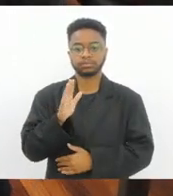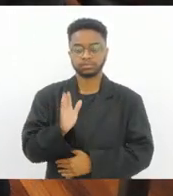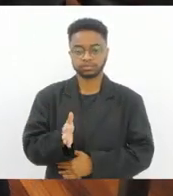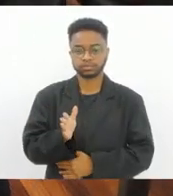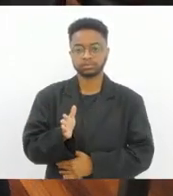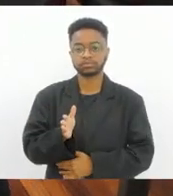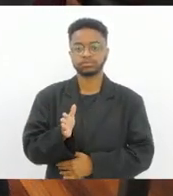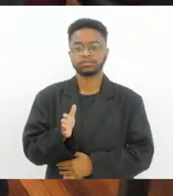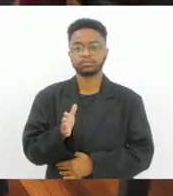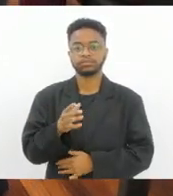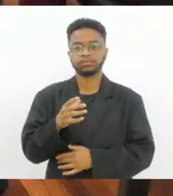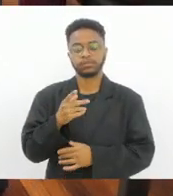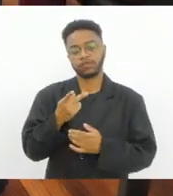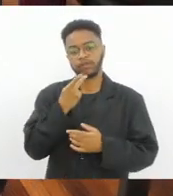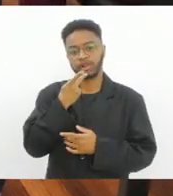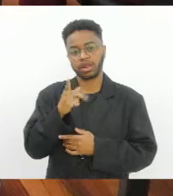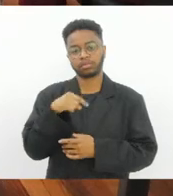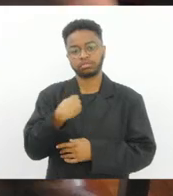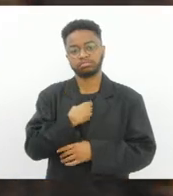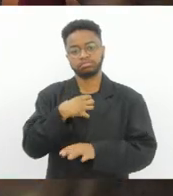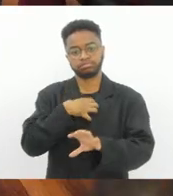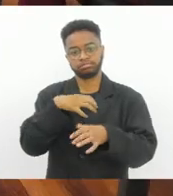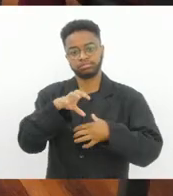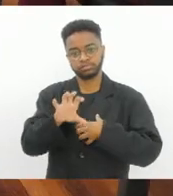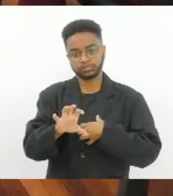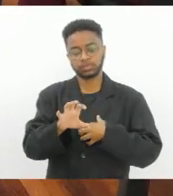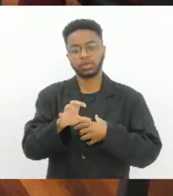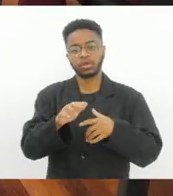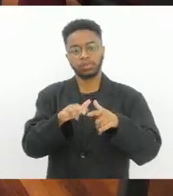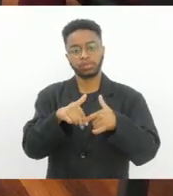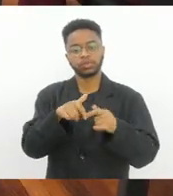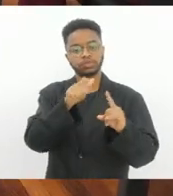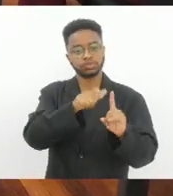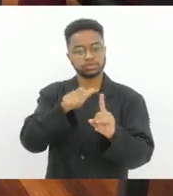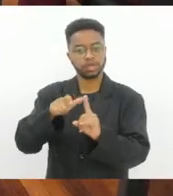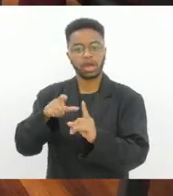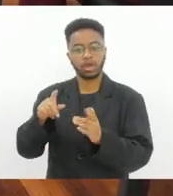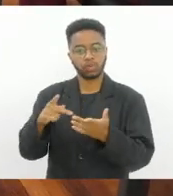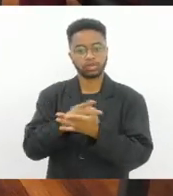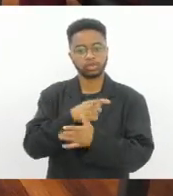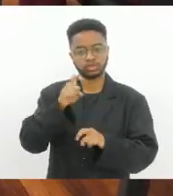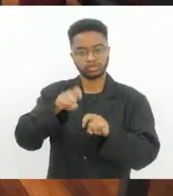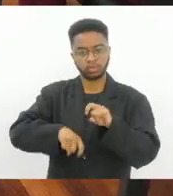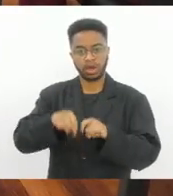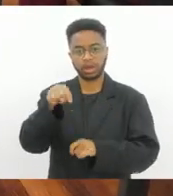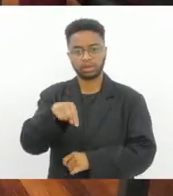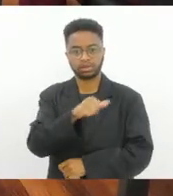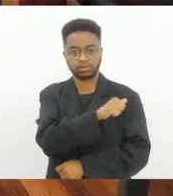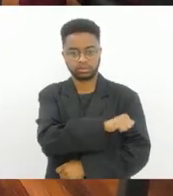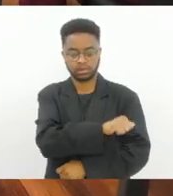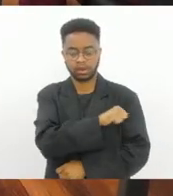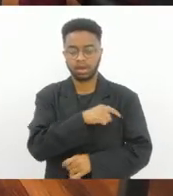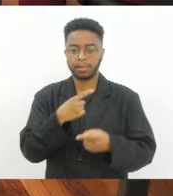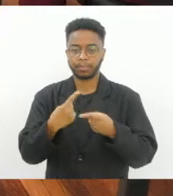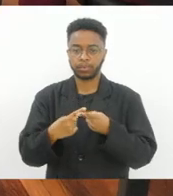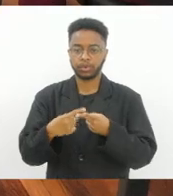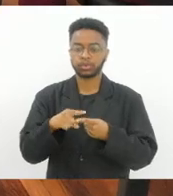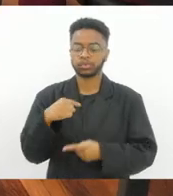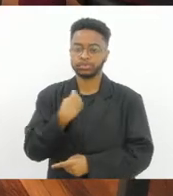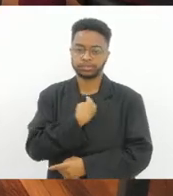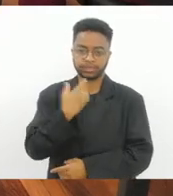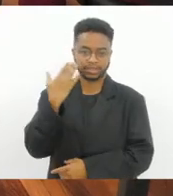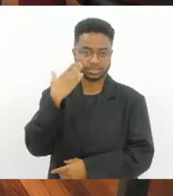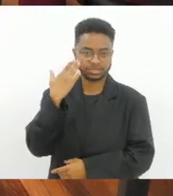já nos solidarizando com as vítimas de estupro do Estado. Não à toa a gente sabe que os